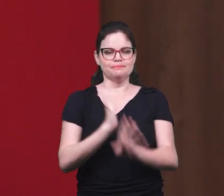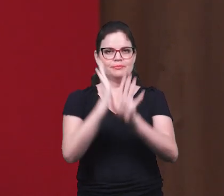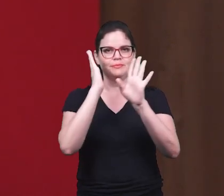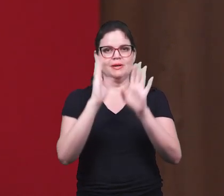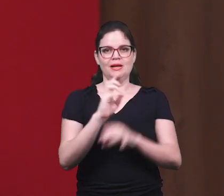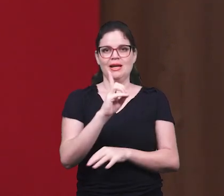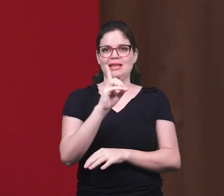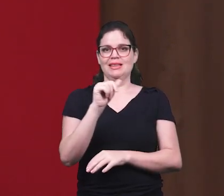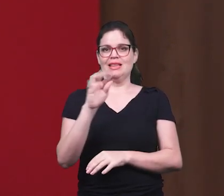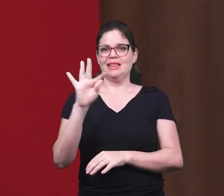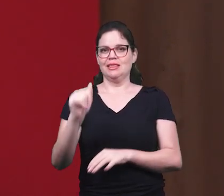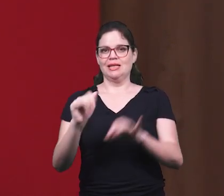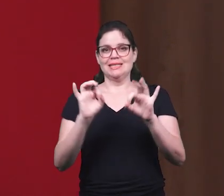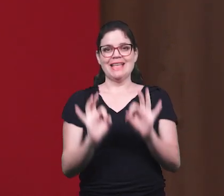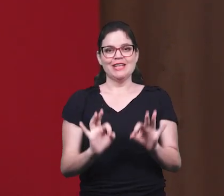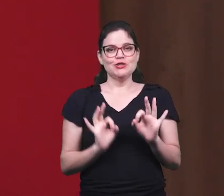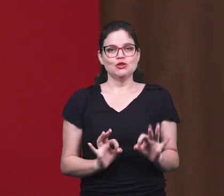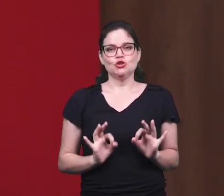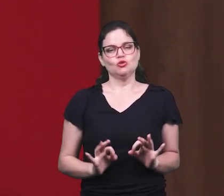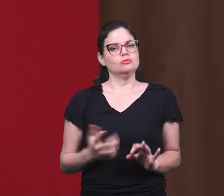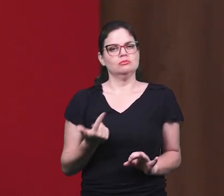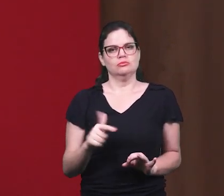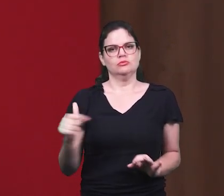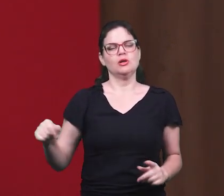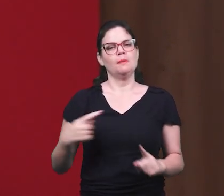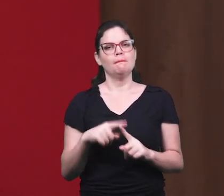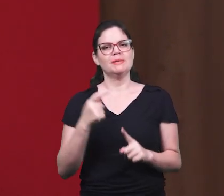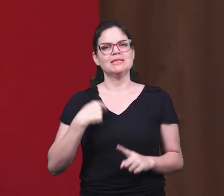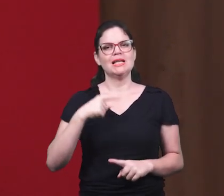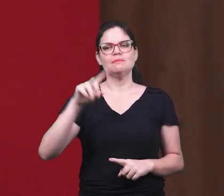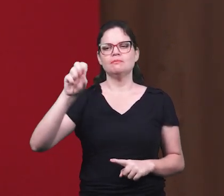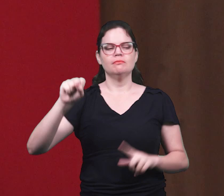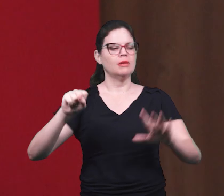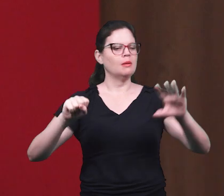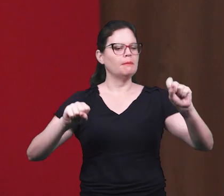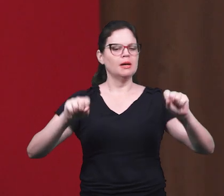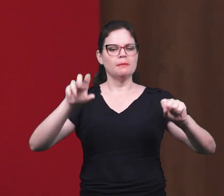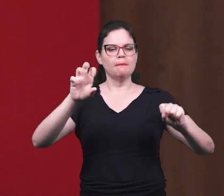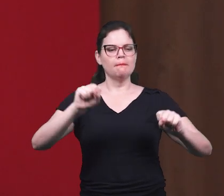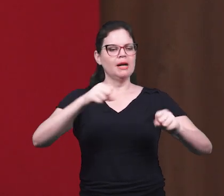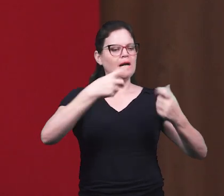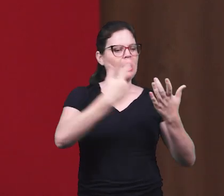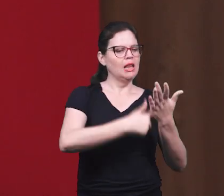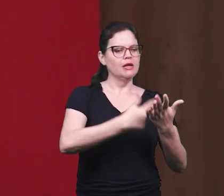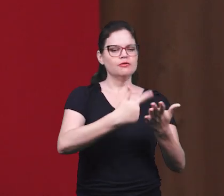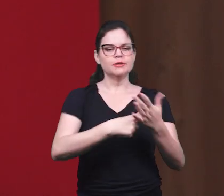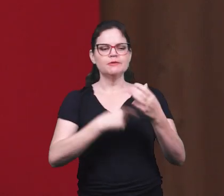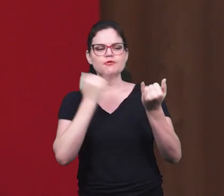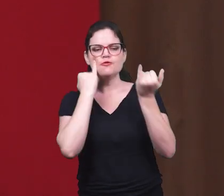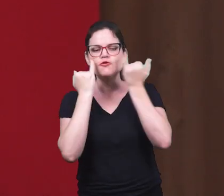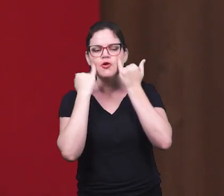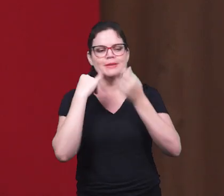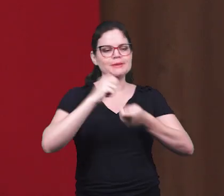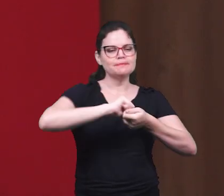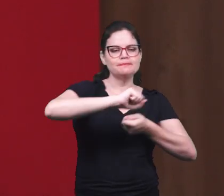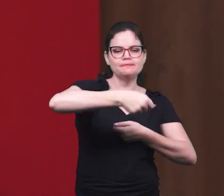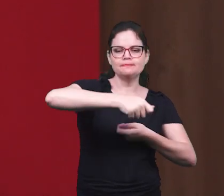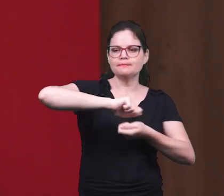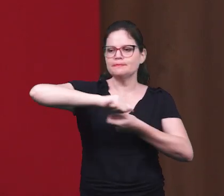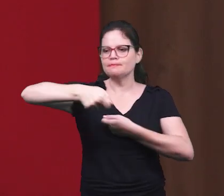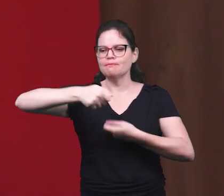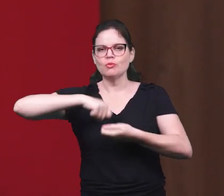coisa assim muito correta. Mas ele pegou o que ele tinha e como informação